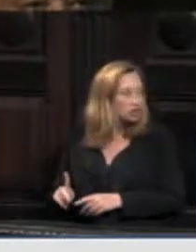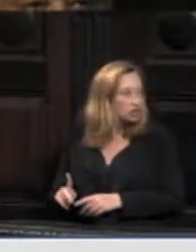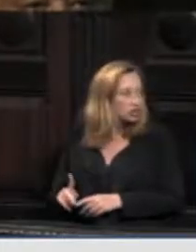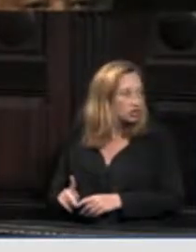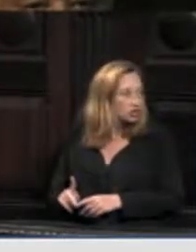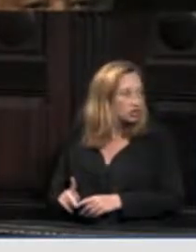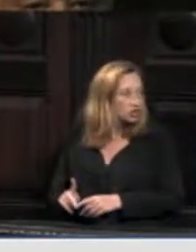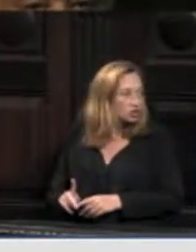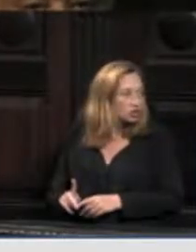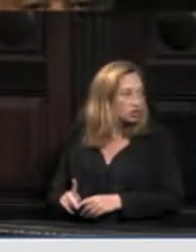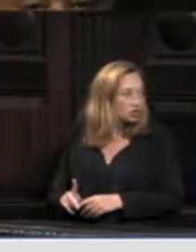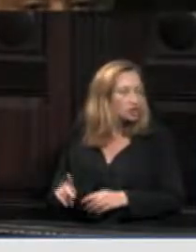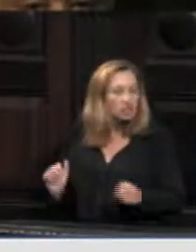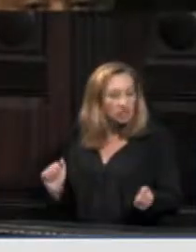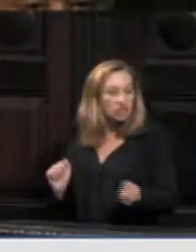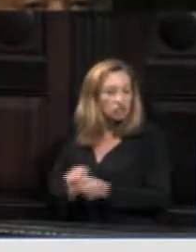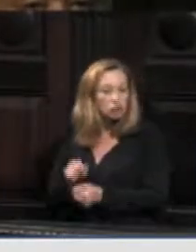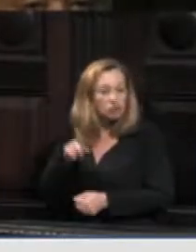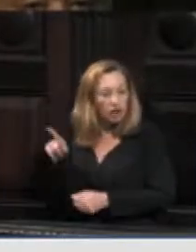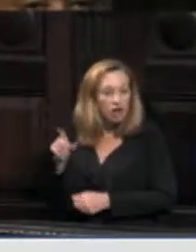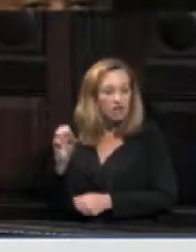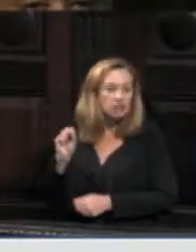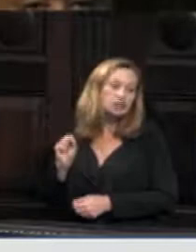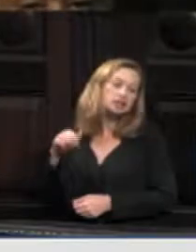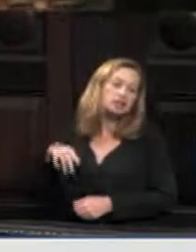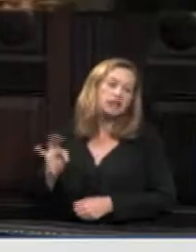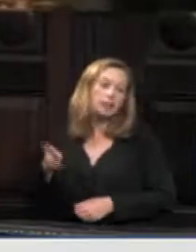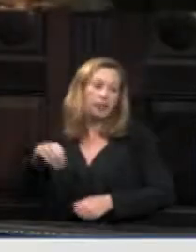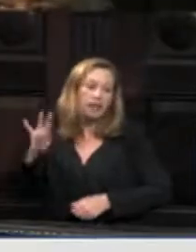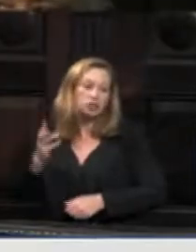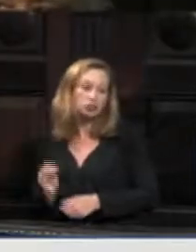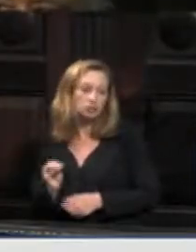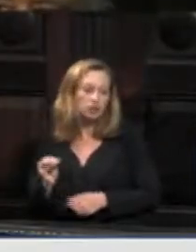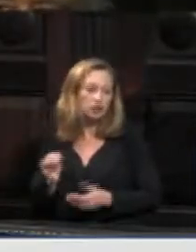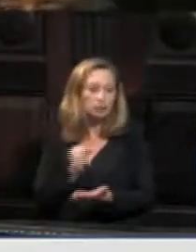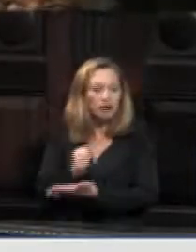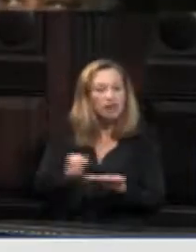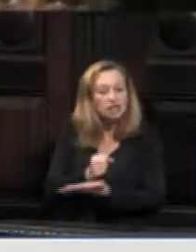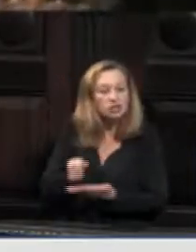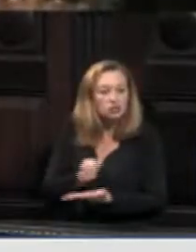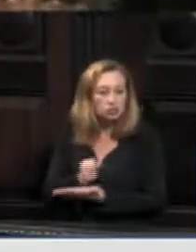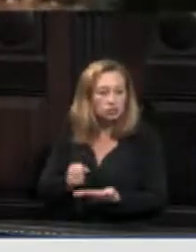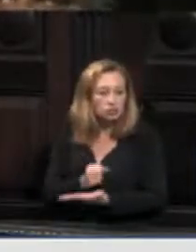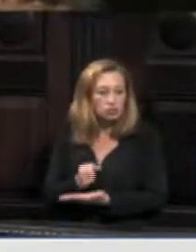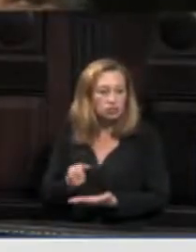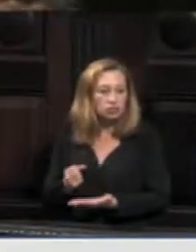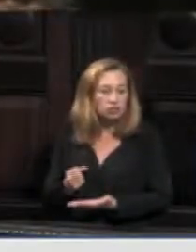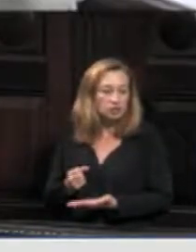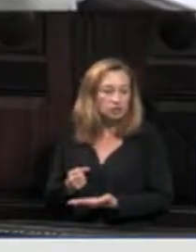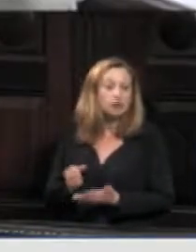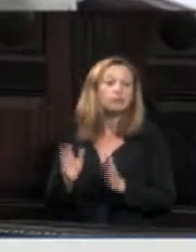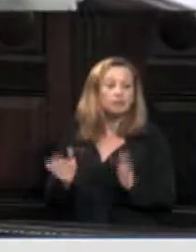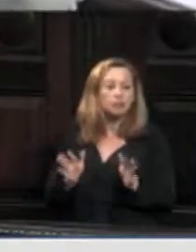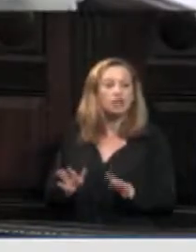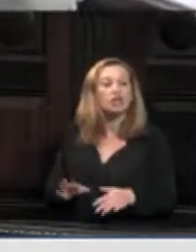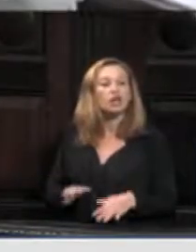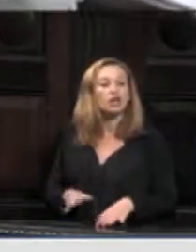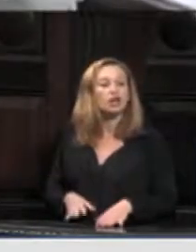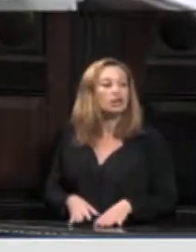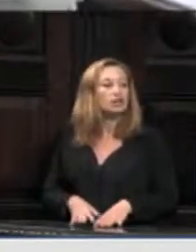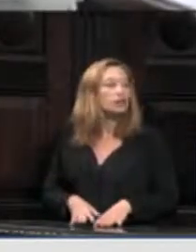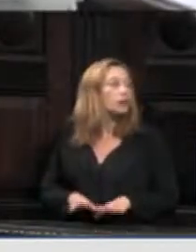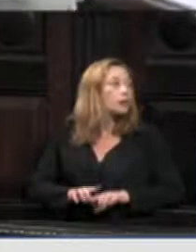investir um centavo em saneamento básico. Tem vários municípios. No convênio do Estado do novo, Rio de Janeiro, nem um centavo da SEDAI. Inclusive, veja, porque